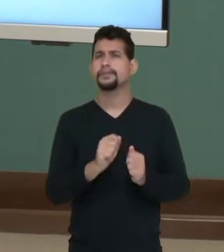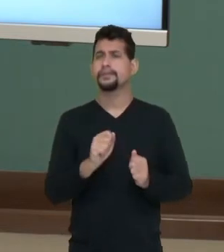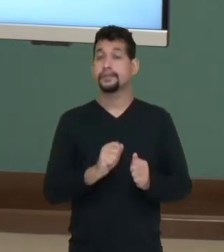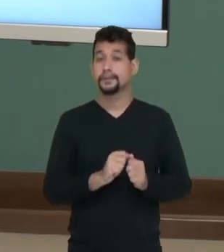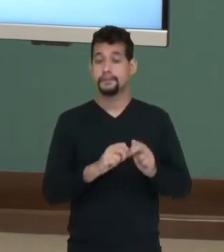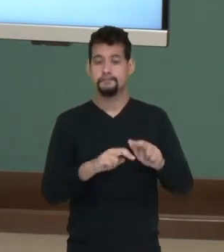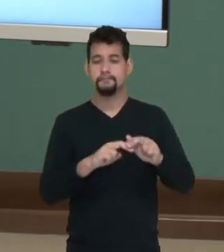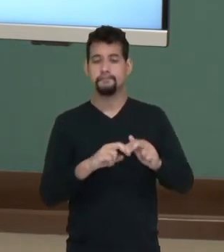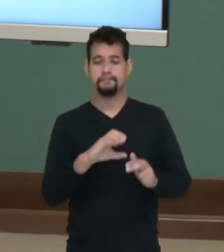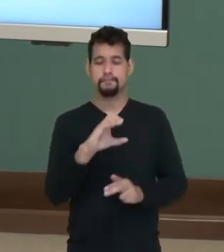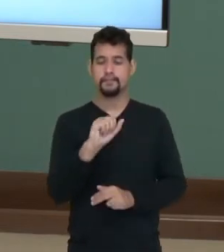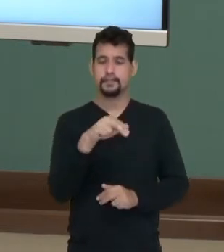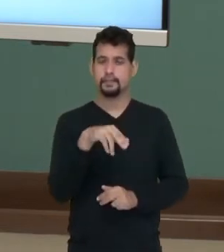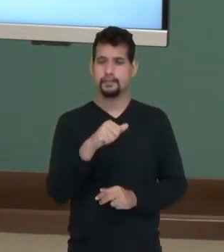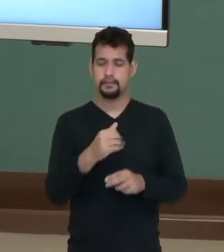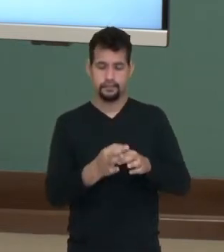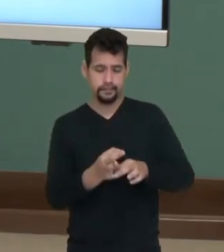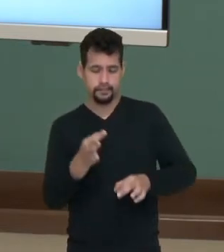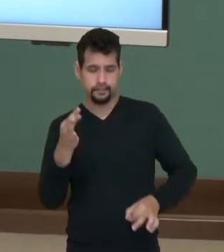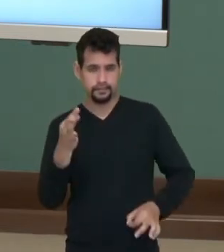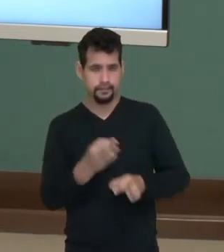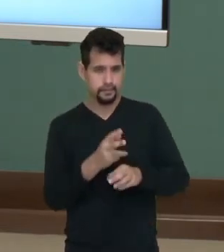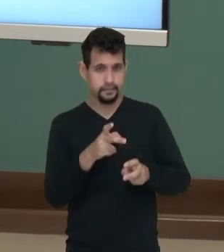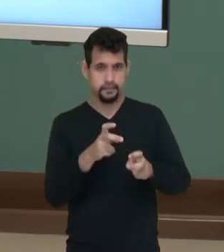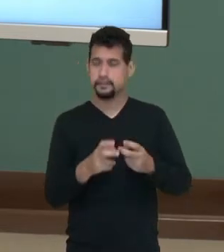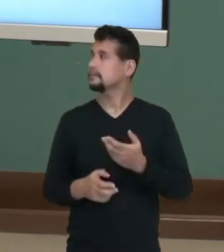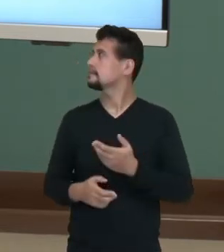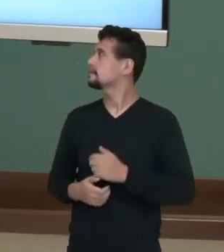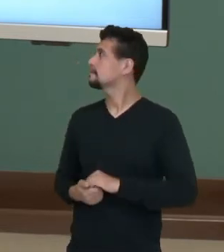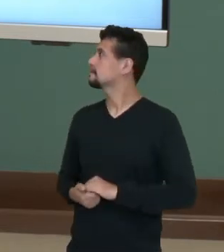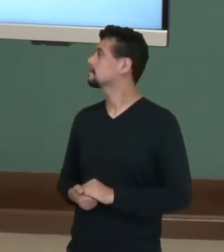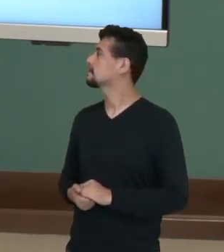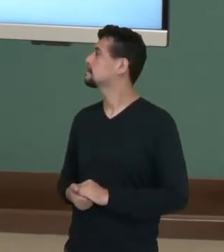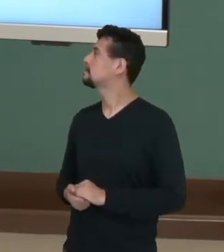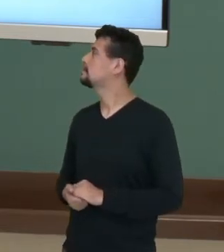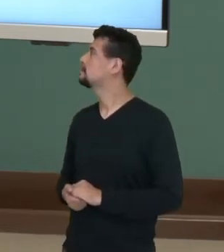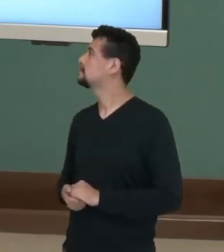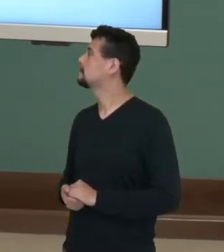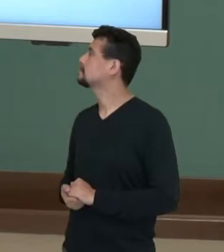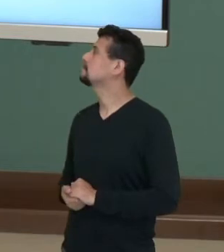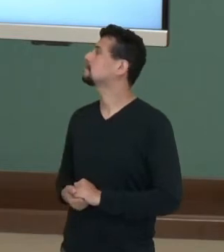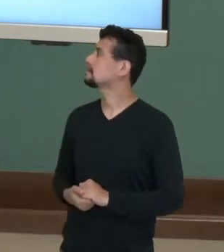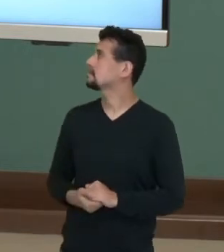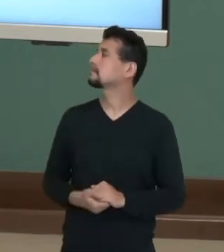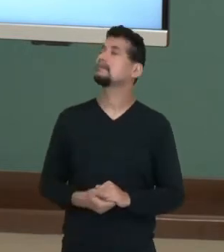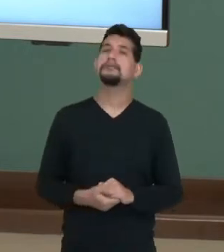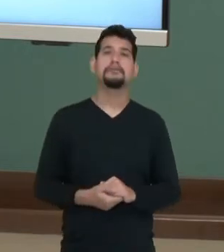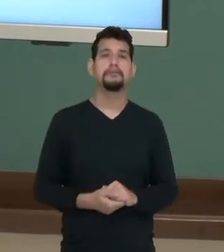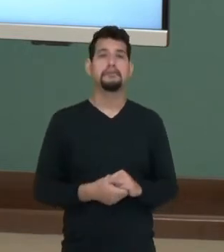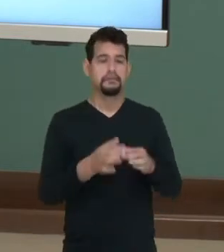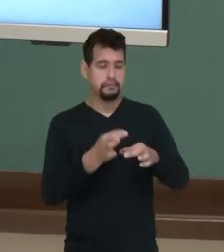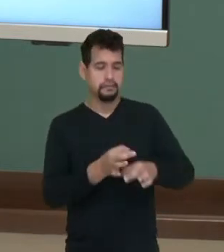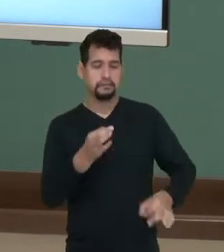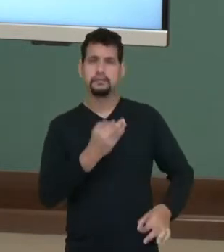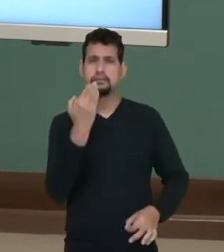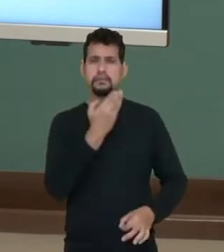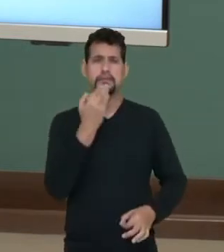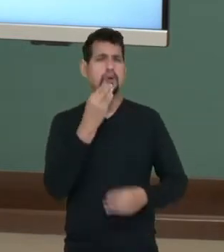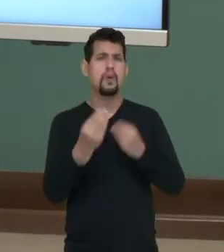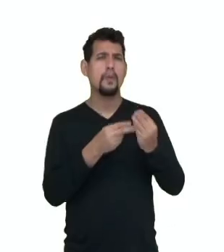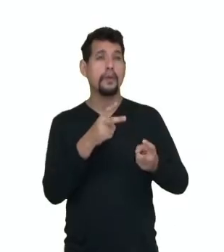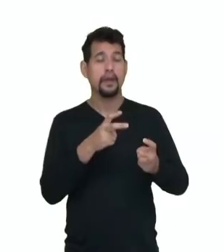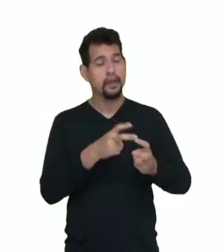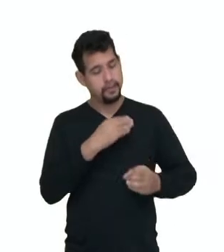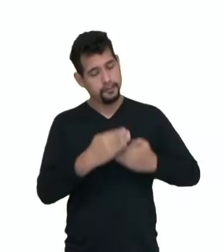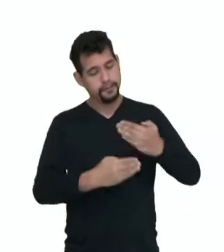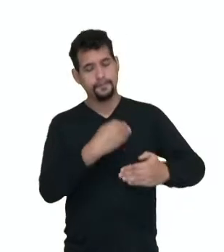da cana-de-açúcar, tá bom? Vamos lá então ver aqui, ó. Ciclo então da cana-de-açúcar, vamos ver aqui. No decorrer então